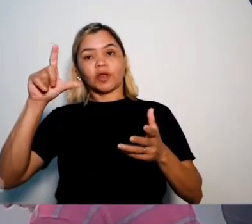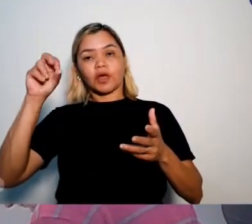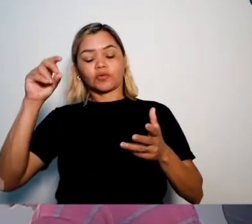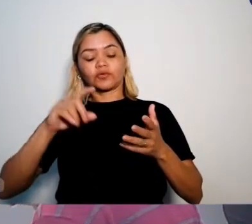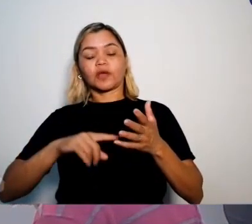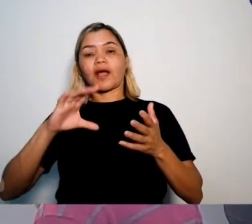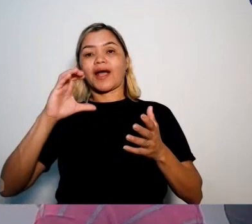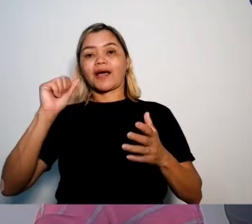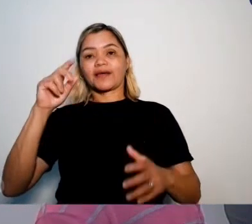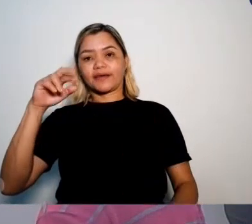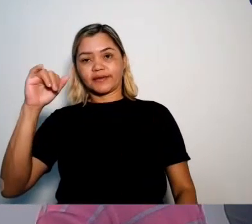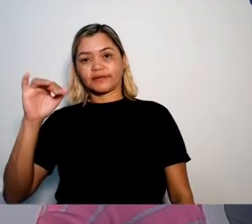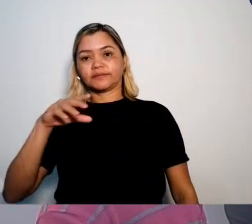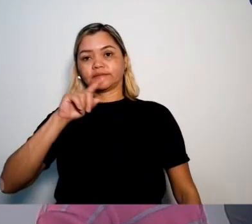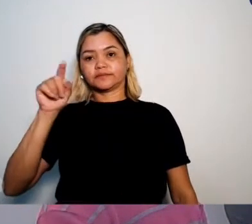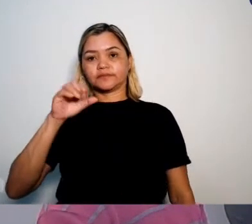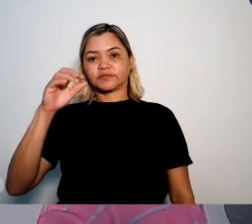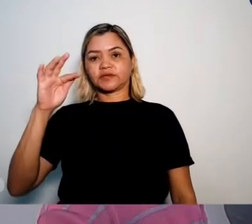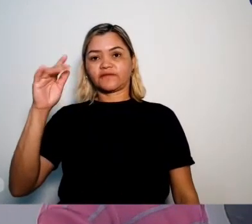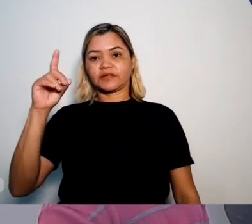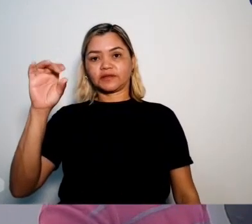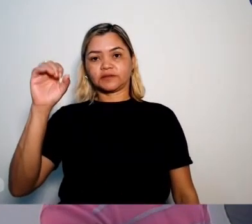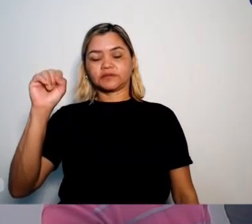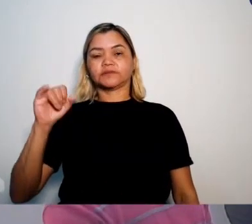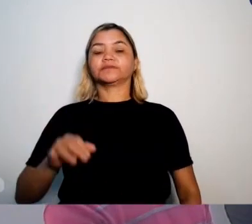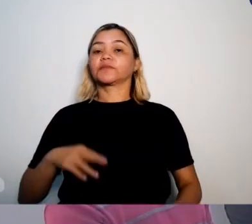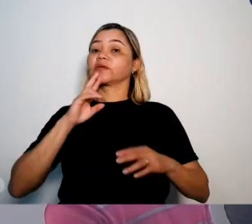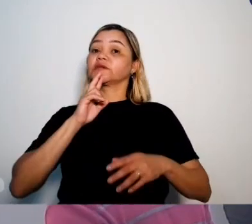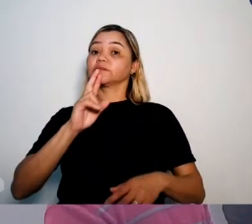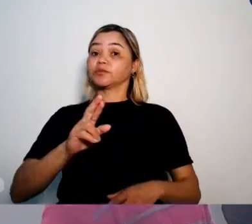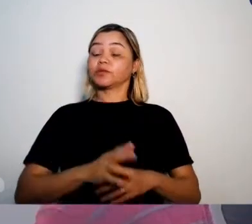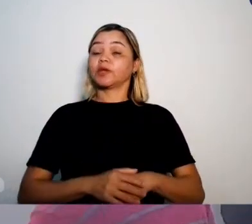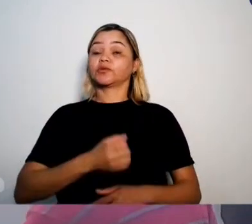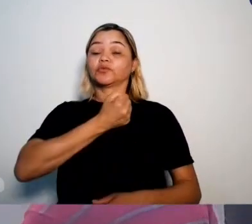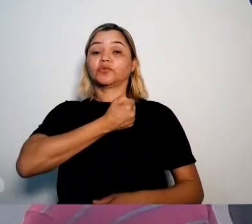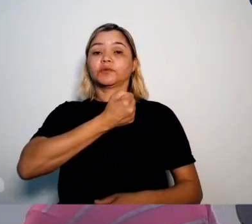Zé Fernandes, respondendo os requerimentos números